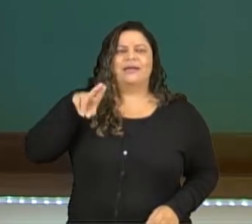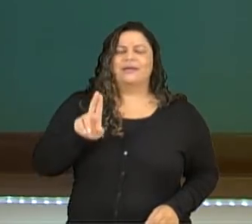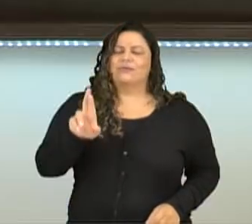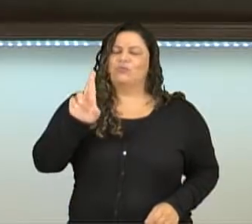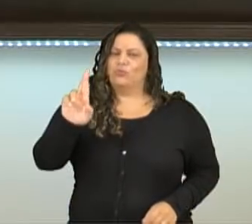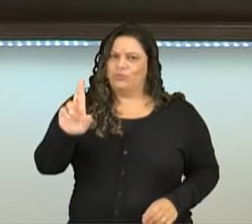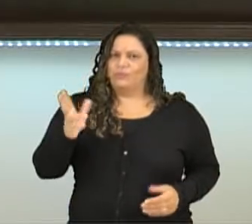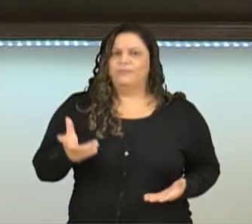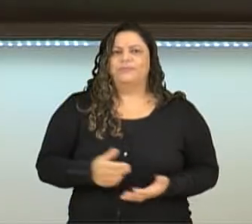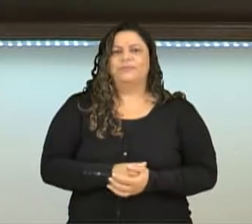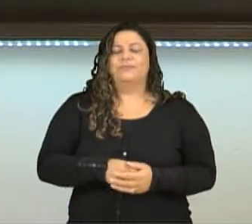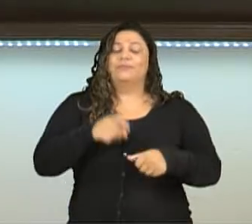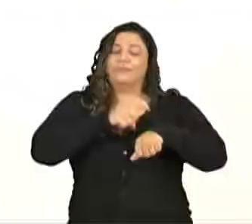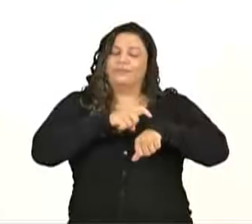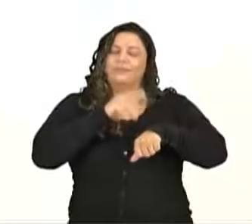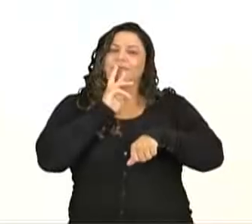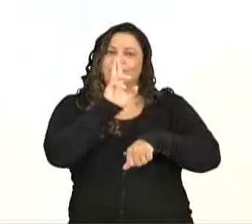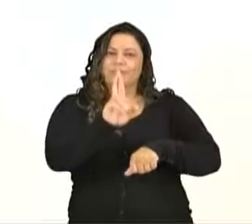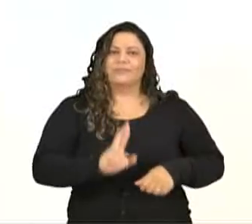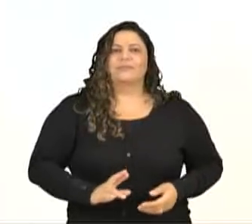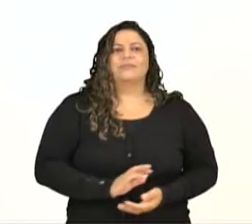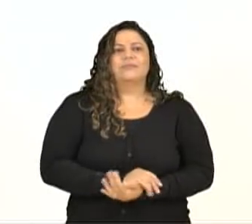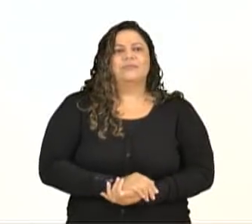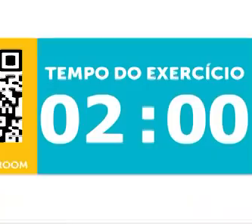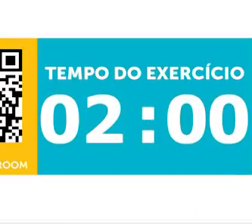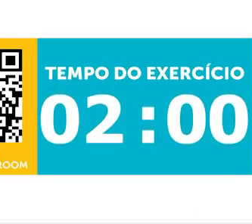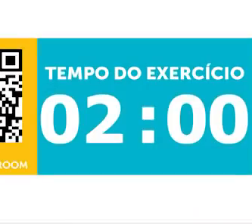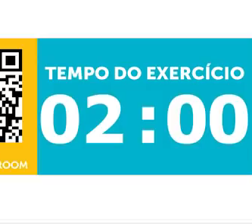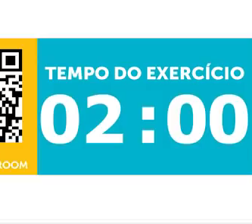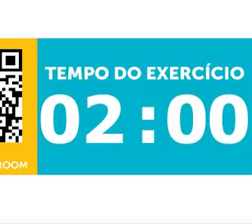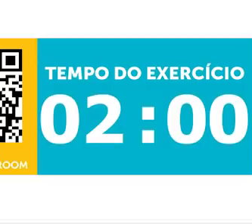essa atividade e eu já volto.